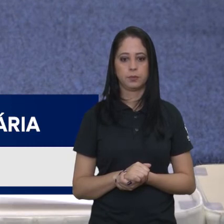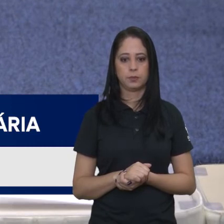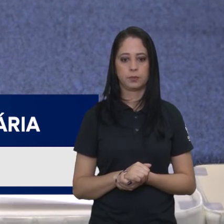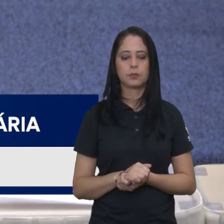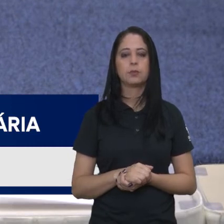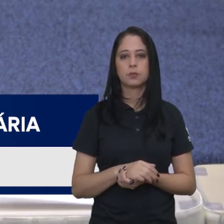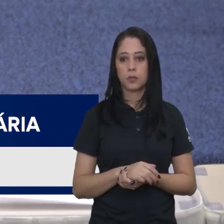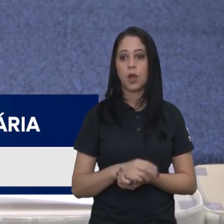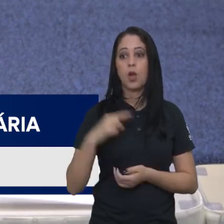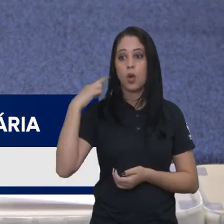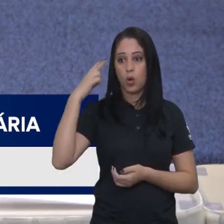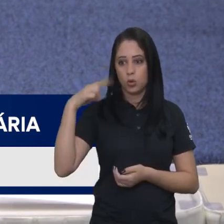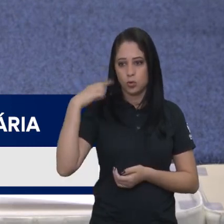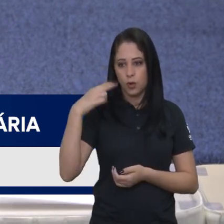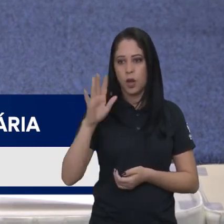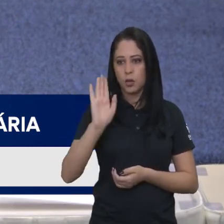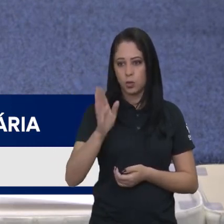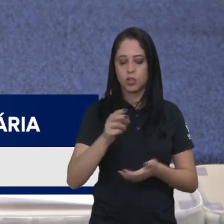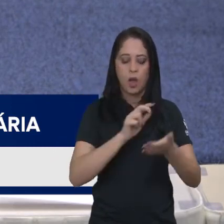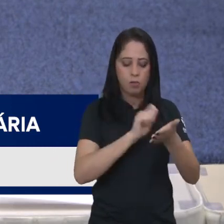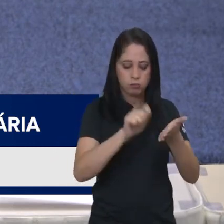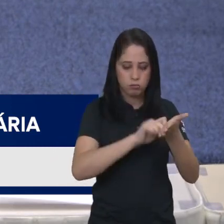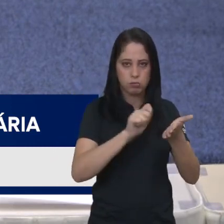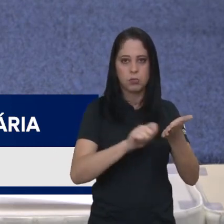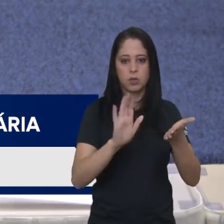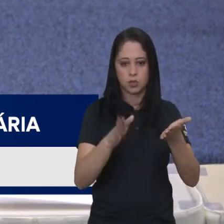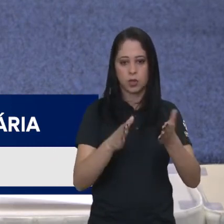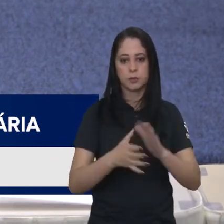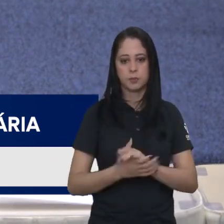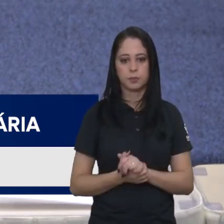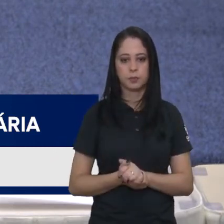Sim, já está assinado por todos os membros da comissão.